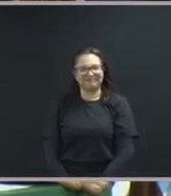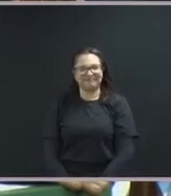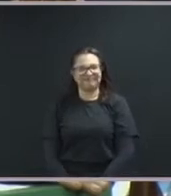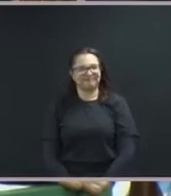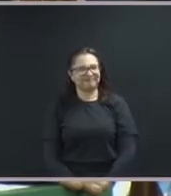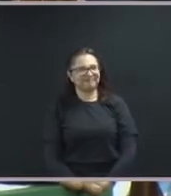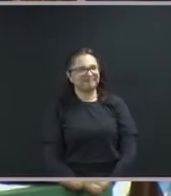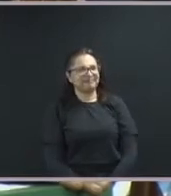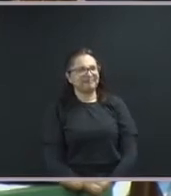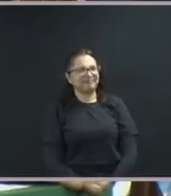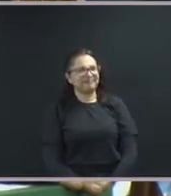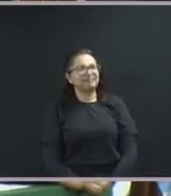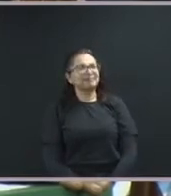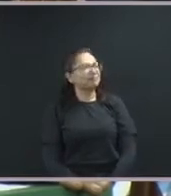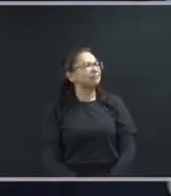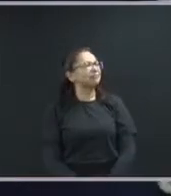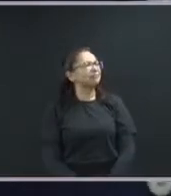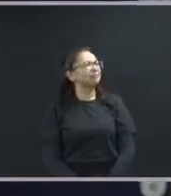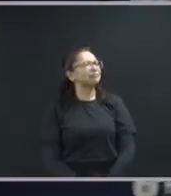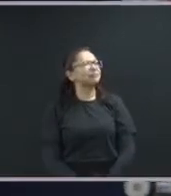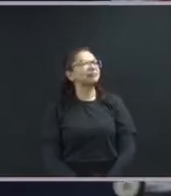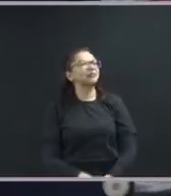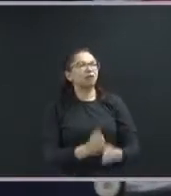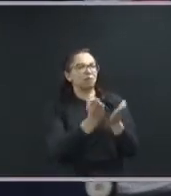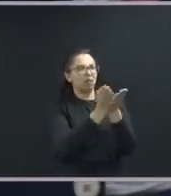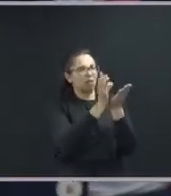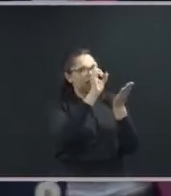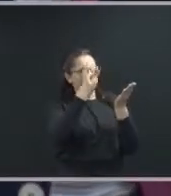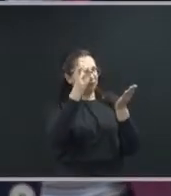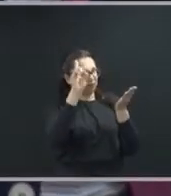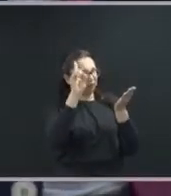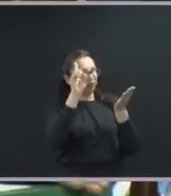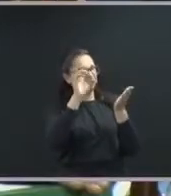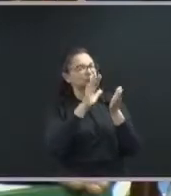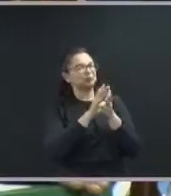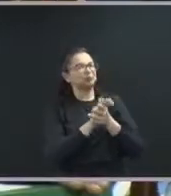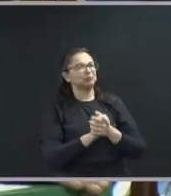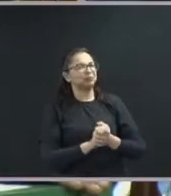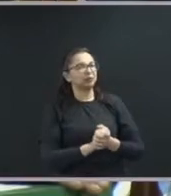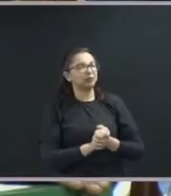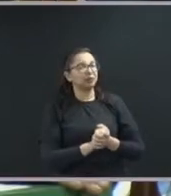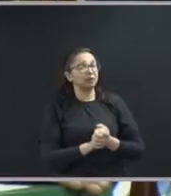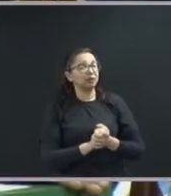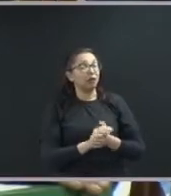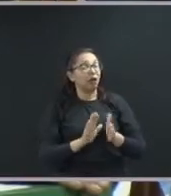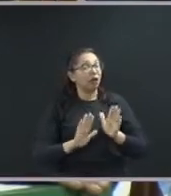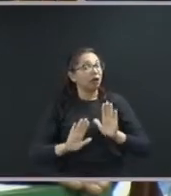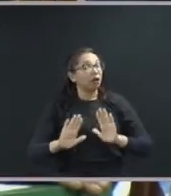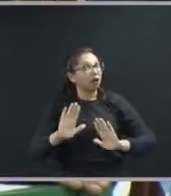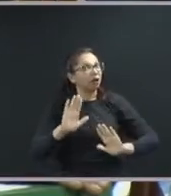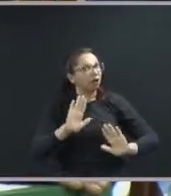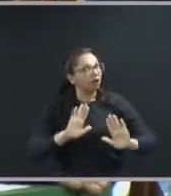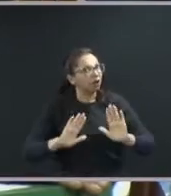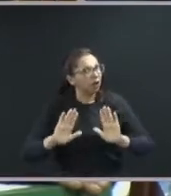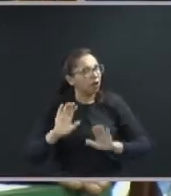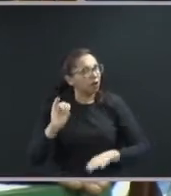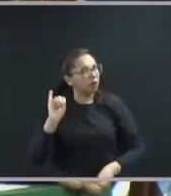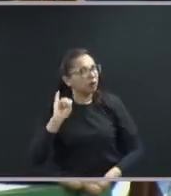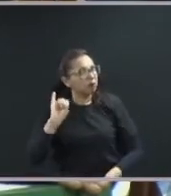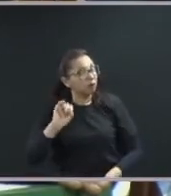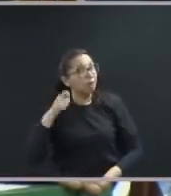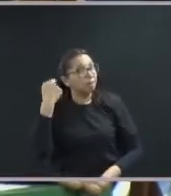Rogo-vos, irmãos, que noteis os que promove dissensões e escândalo contra a doutrina que